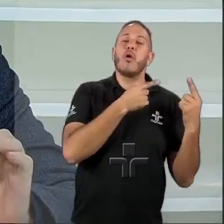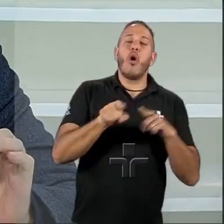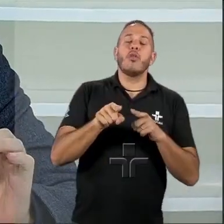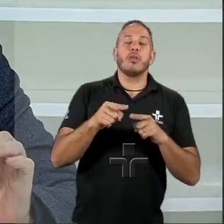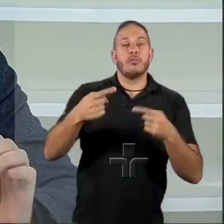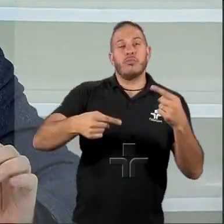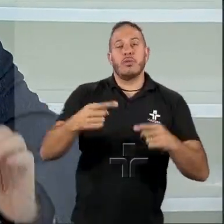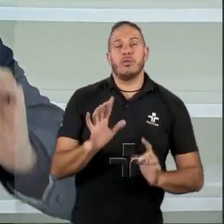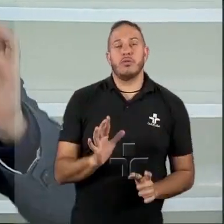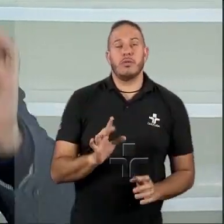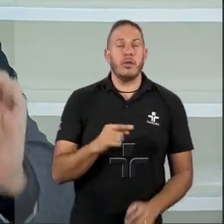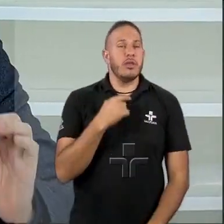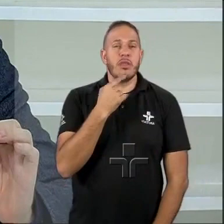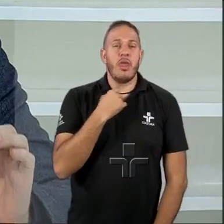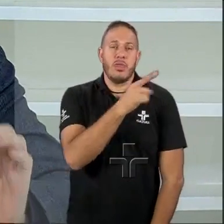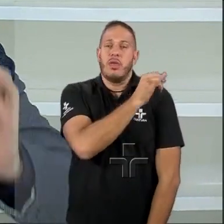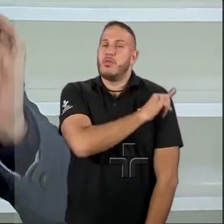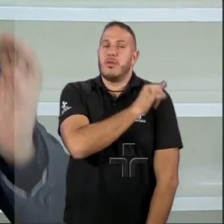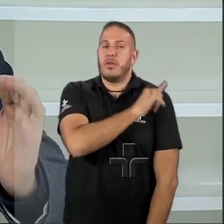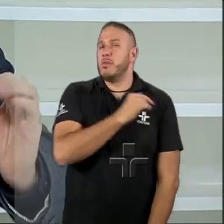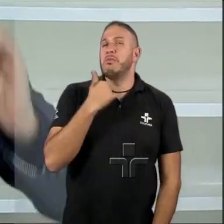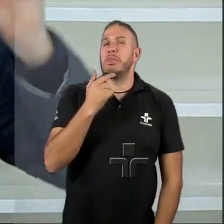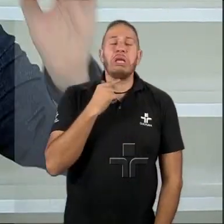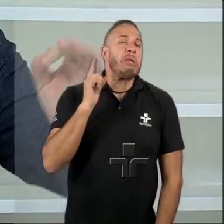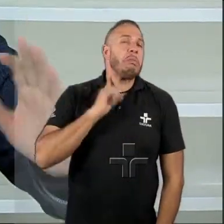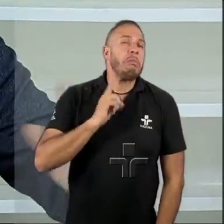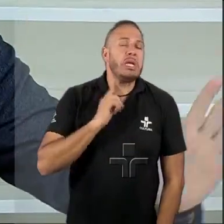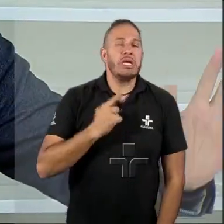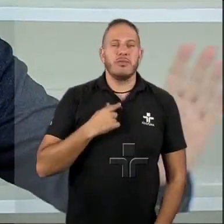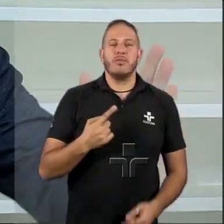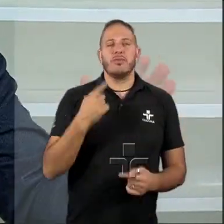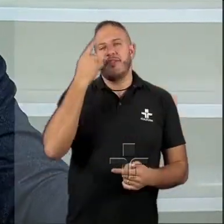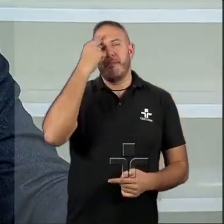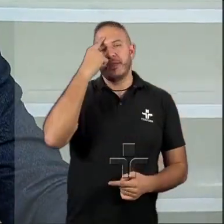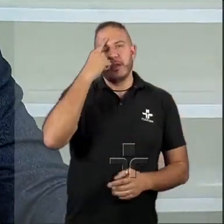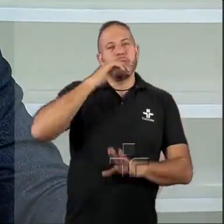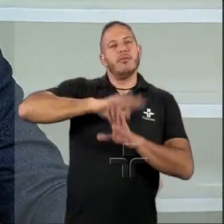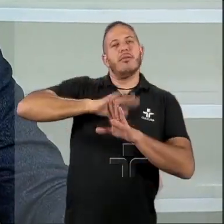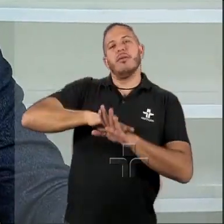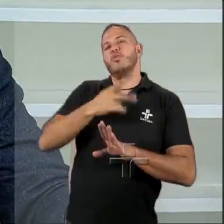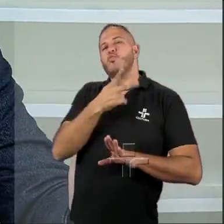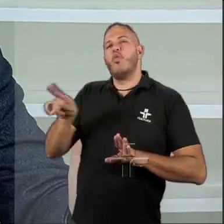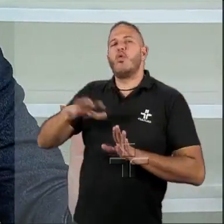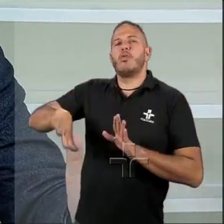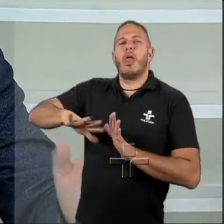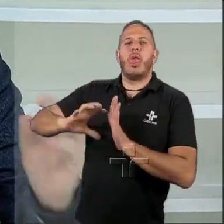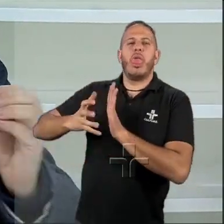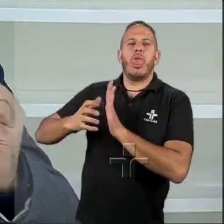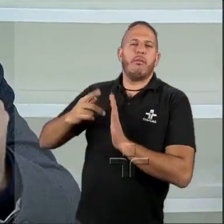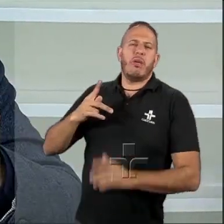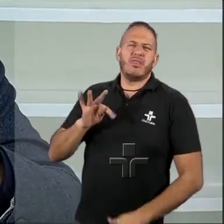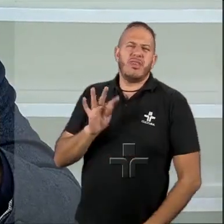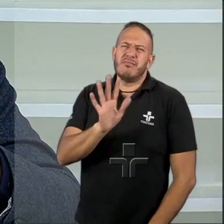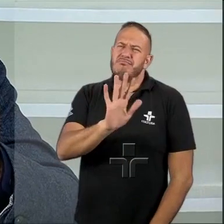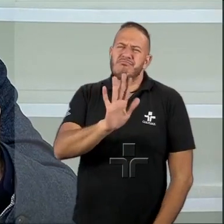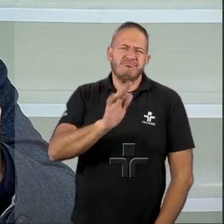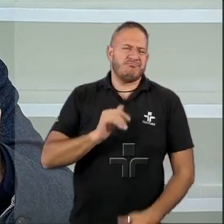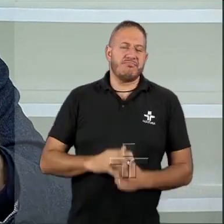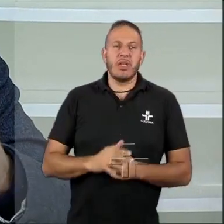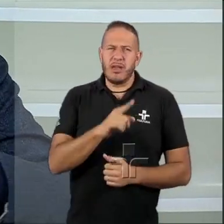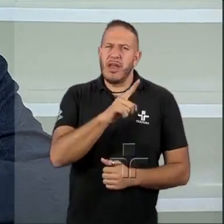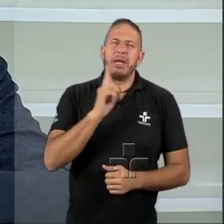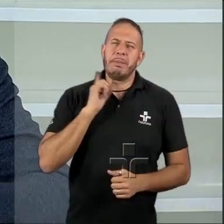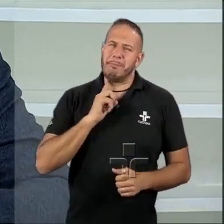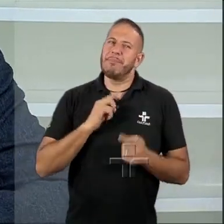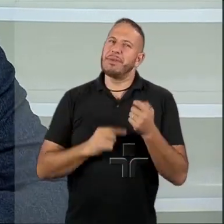Rio, nem em Minas estava em questão o outro lado ser o PT. Então, assim... Em Minas, um pouco.